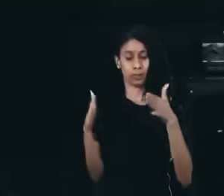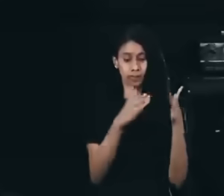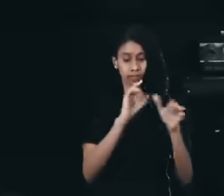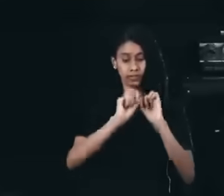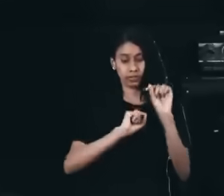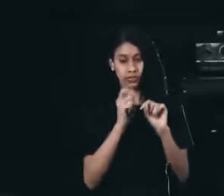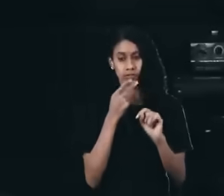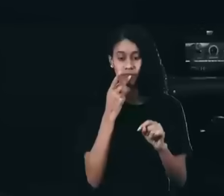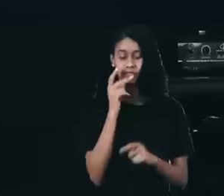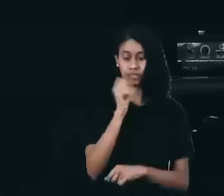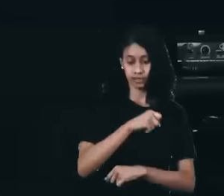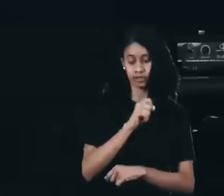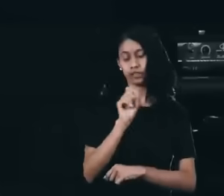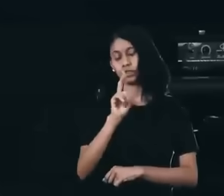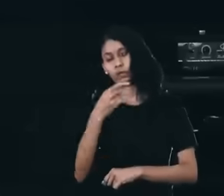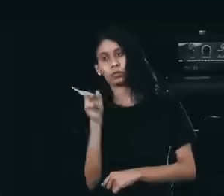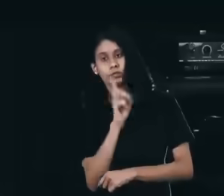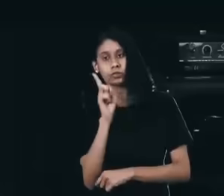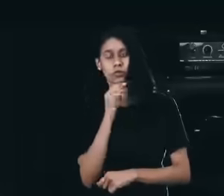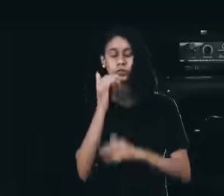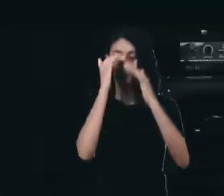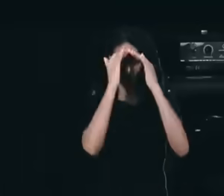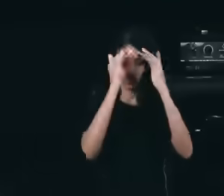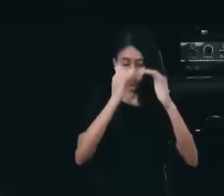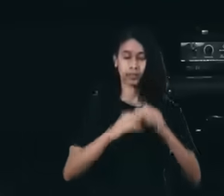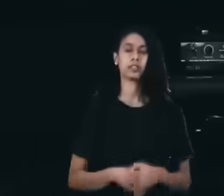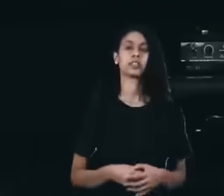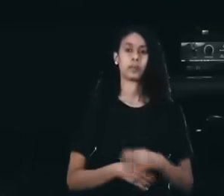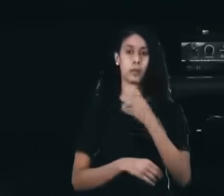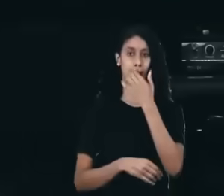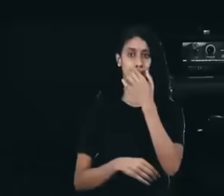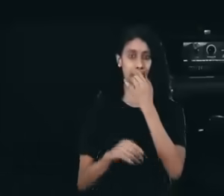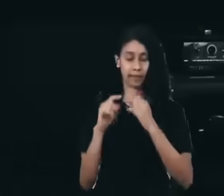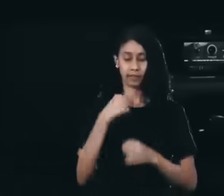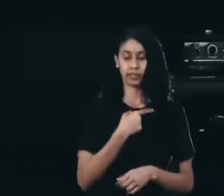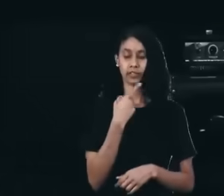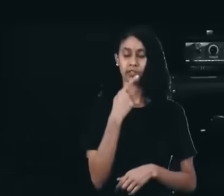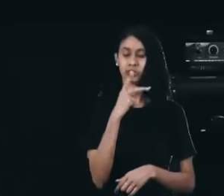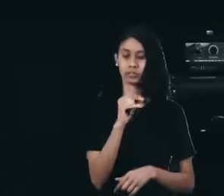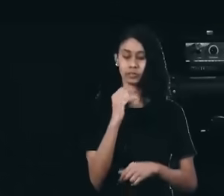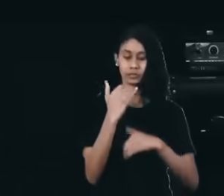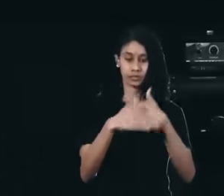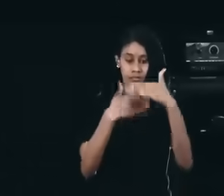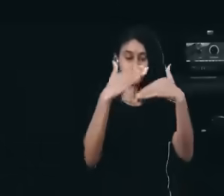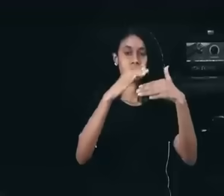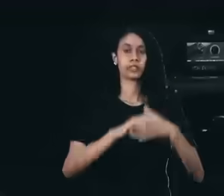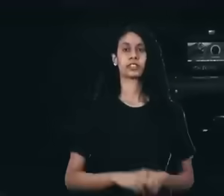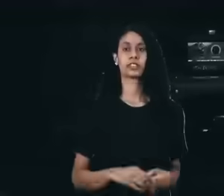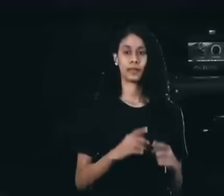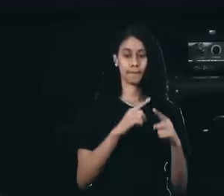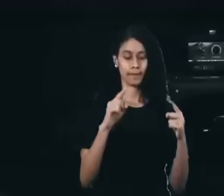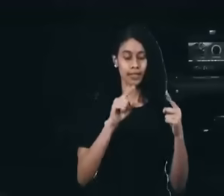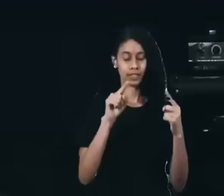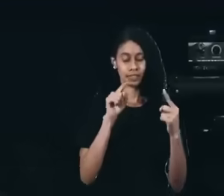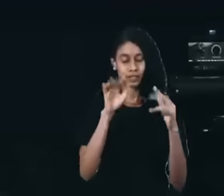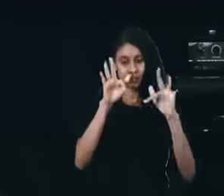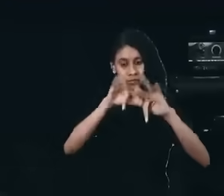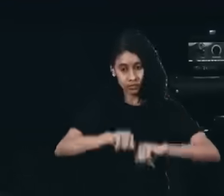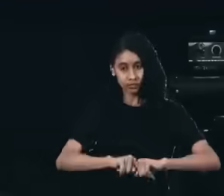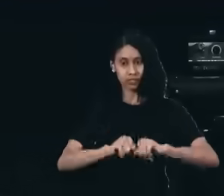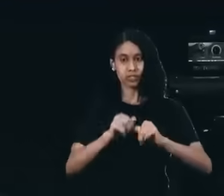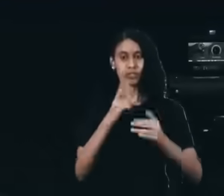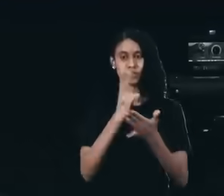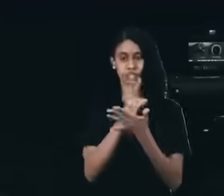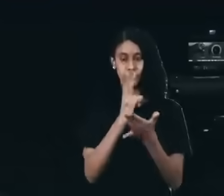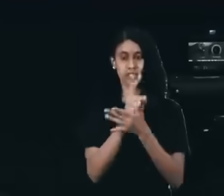dizer sim ou não, de obediência. A gente vai passar por um processo, mas o destino final sempre